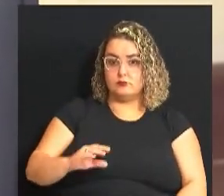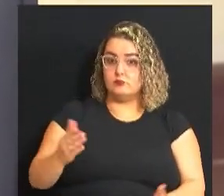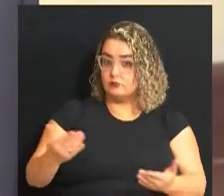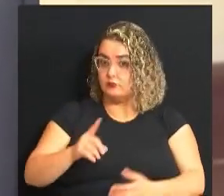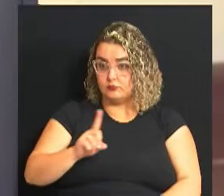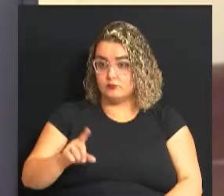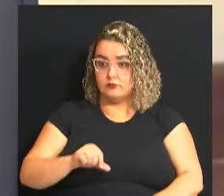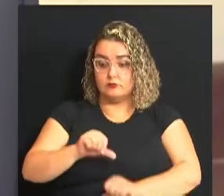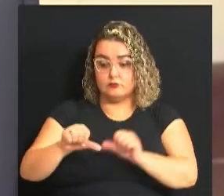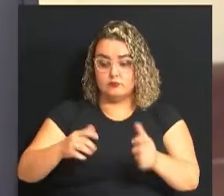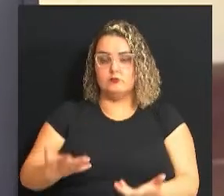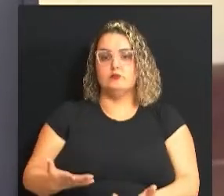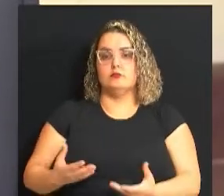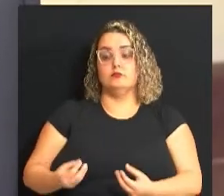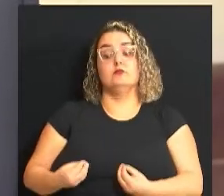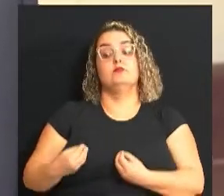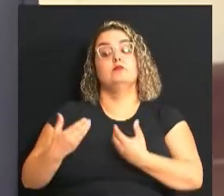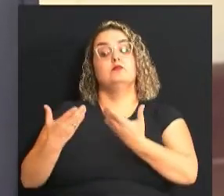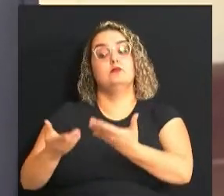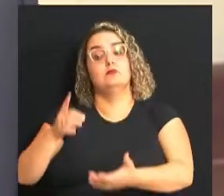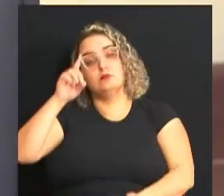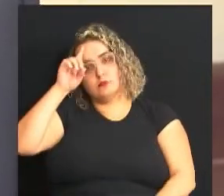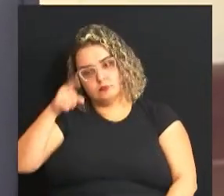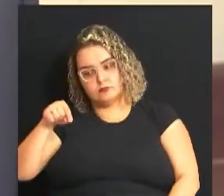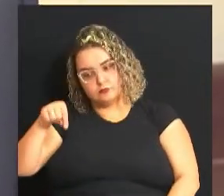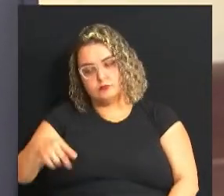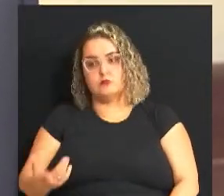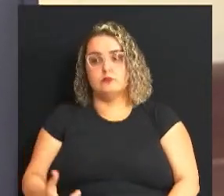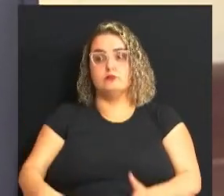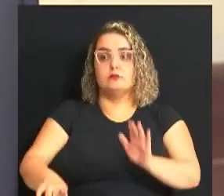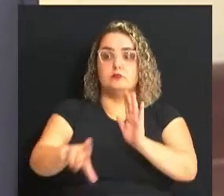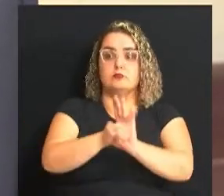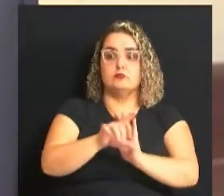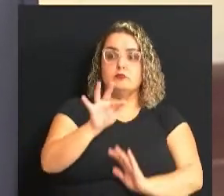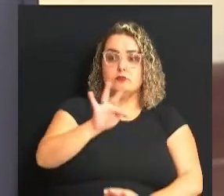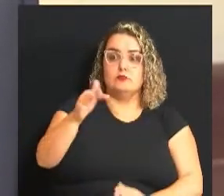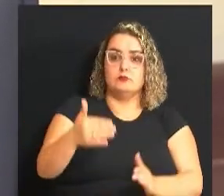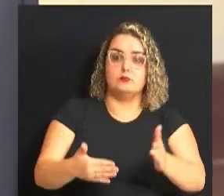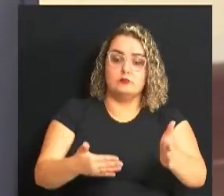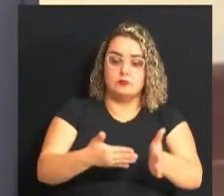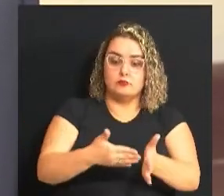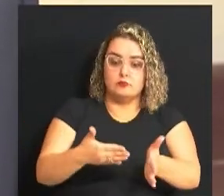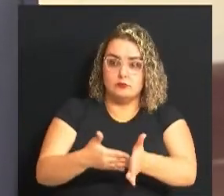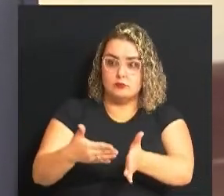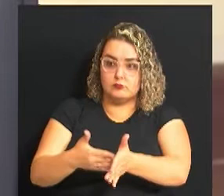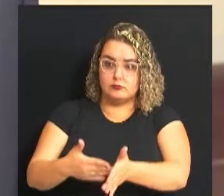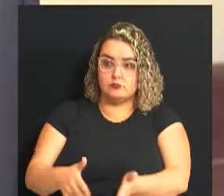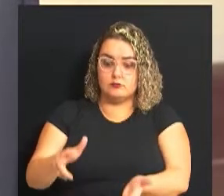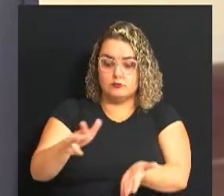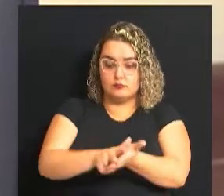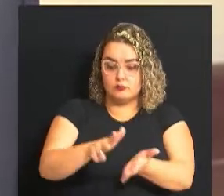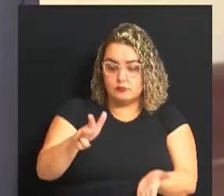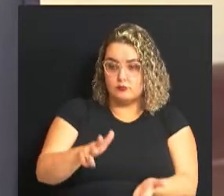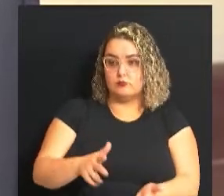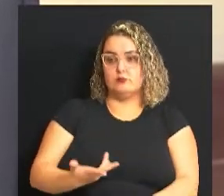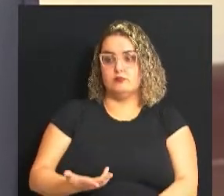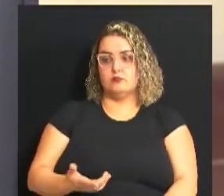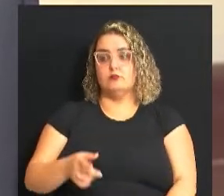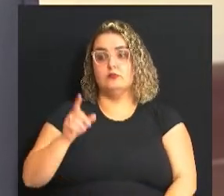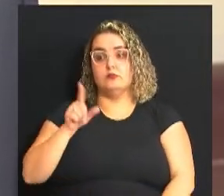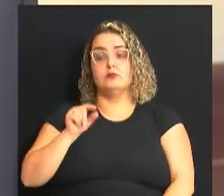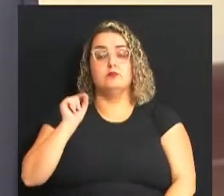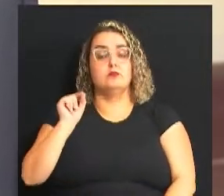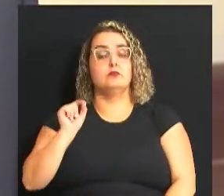para aquelas famílias, só que a lei federal ela colocou alguns limitadores para a legitimação fundiária, né, que